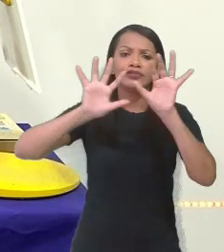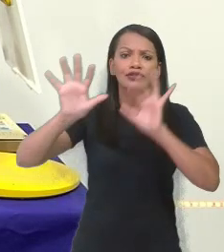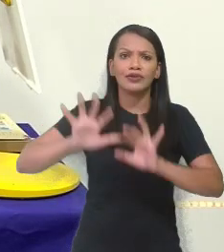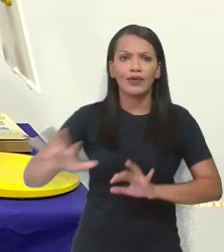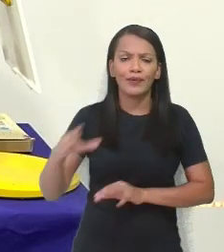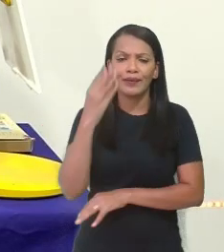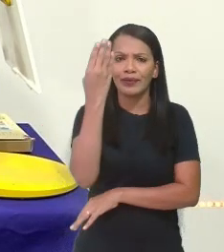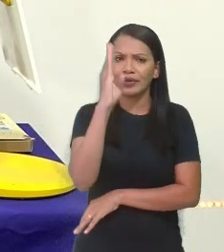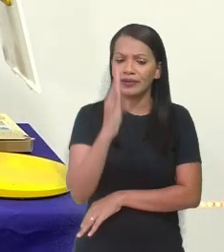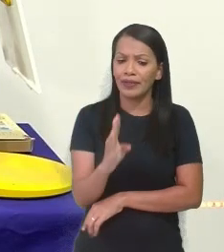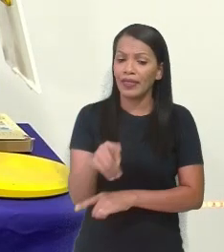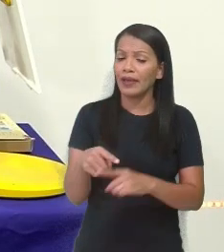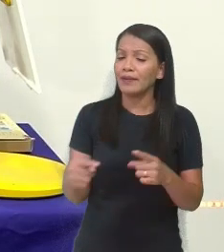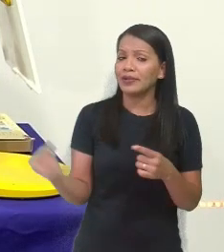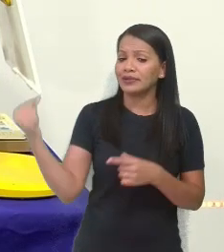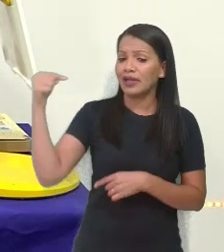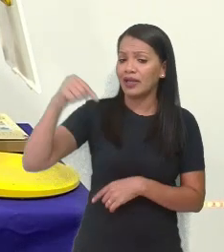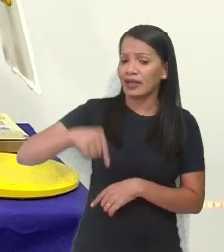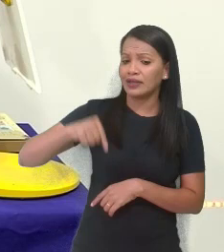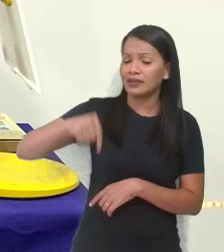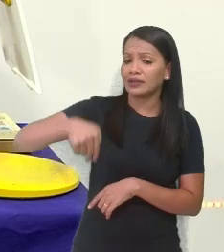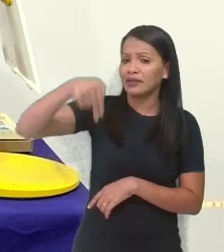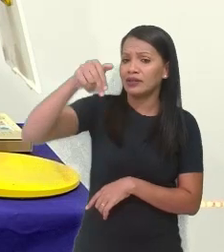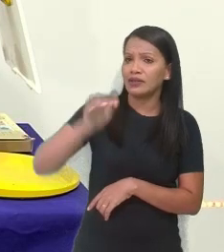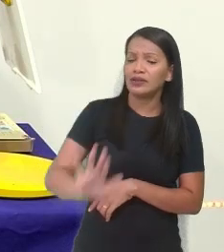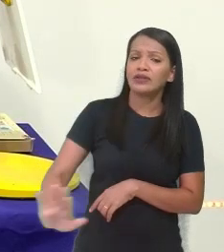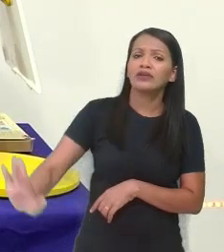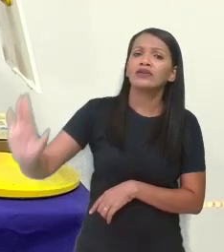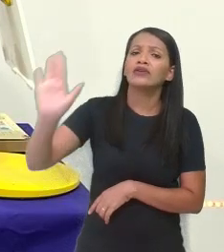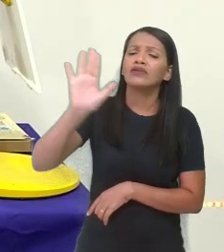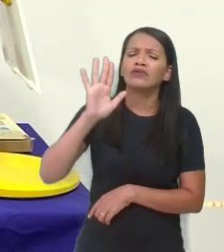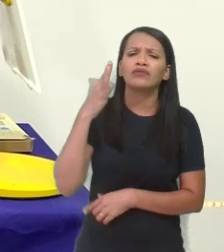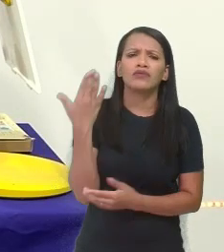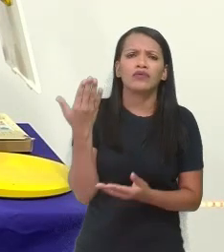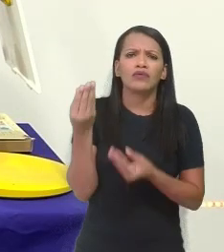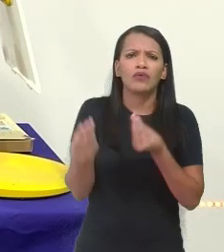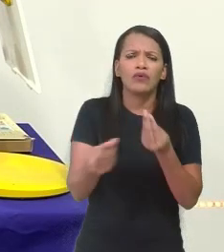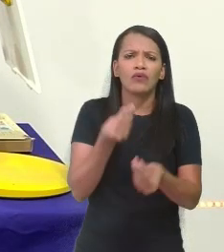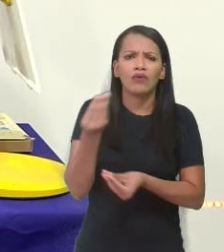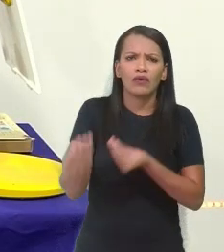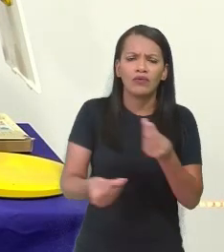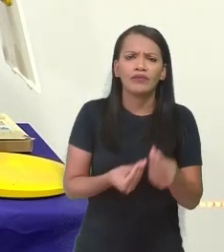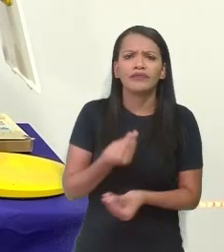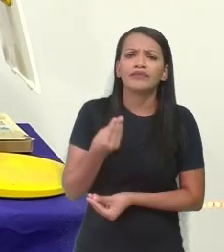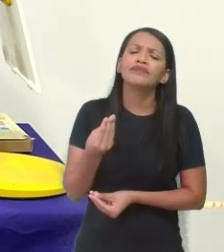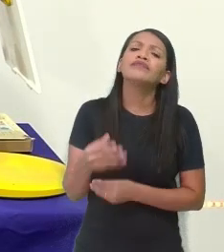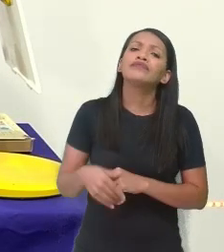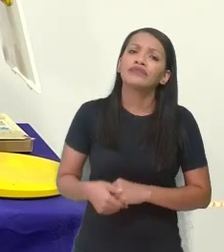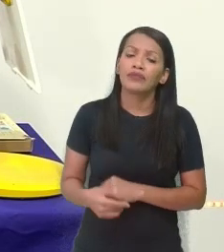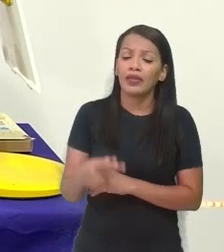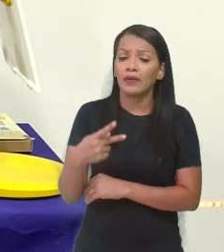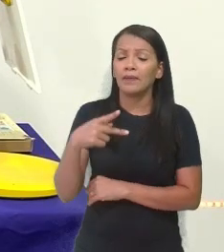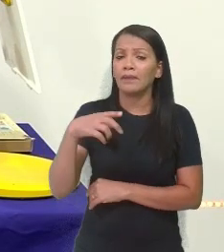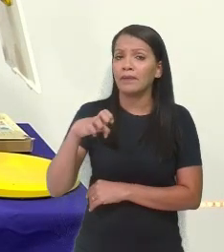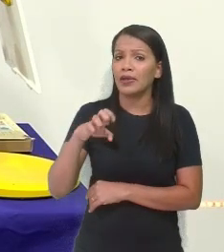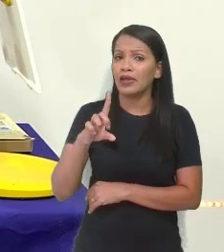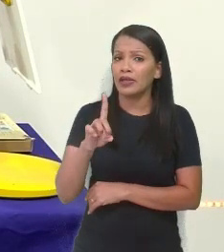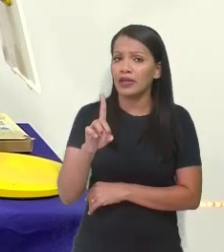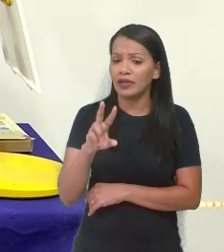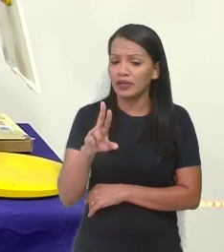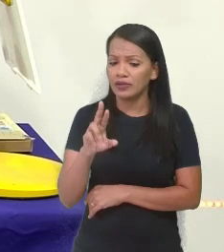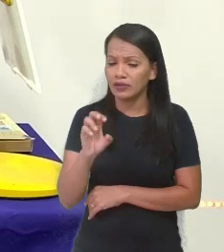mas ele chegou aqui ao Nordeste a partir de quem? De Pedro Álvares Cabral. Olha